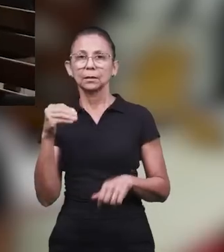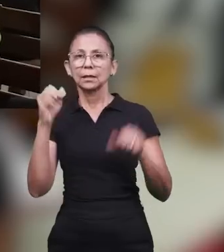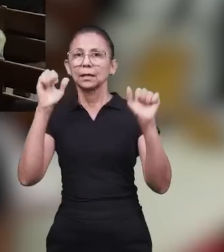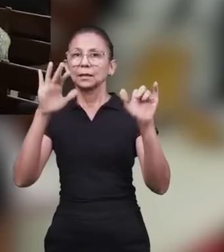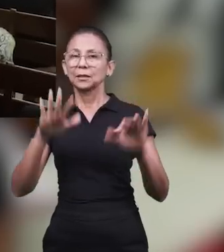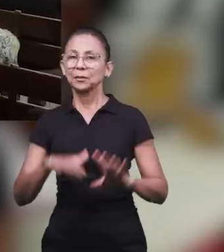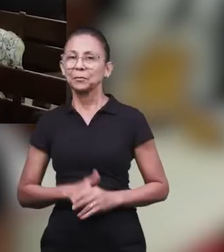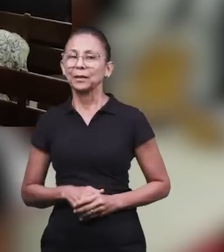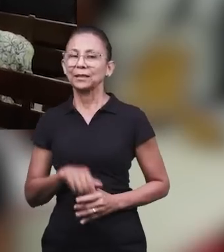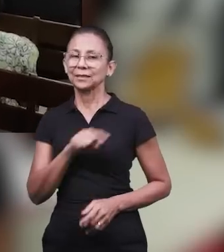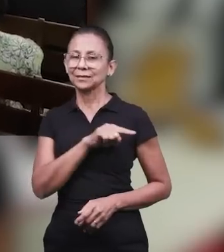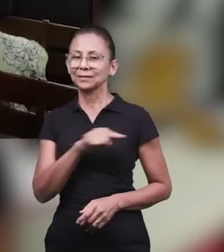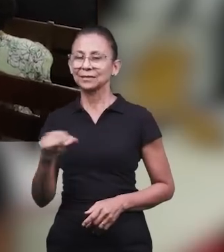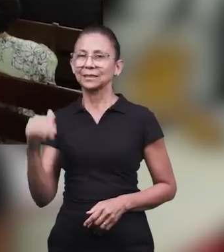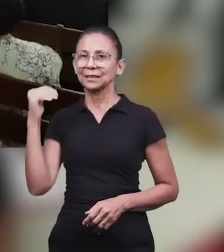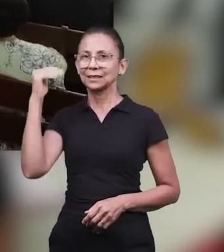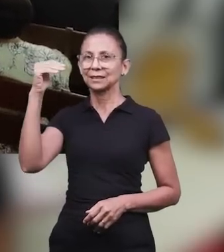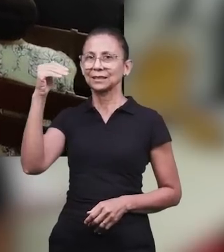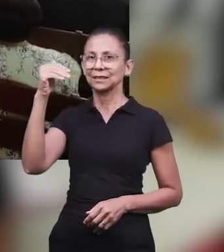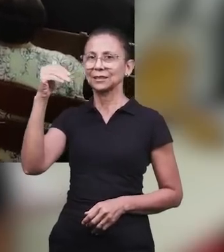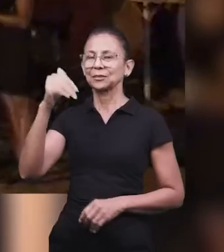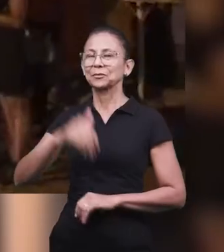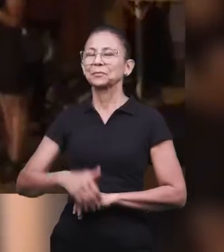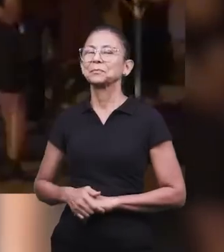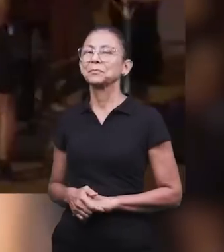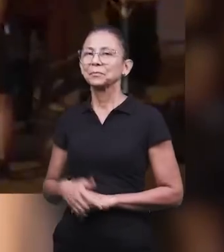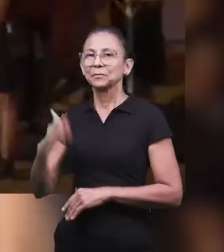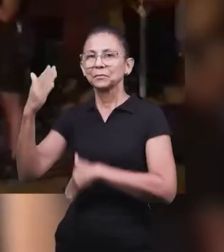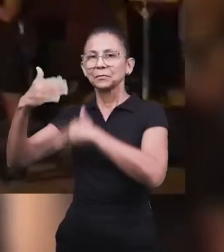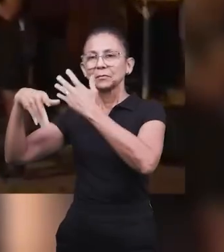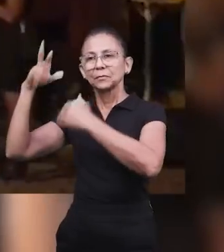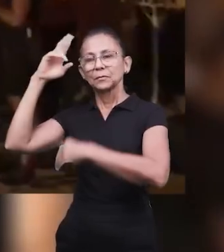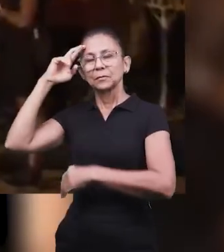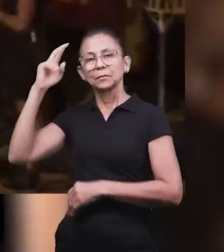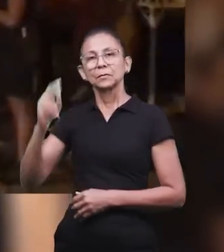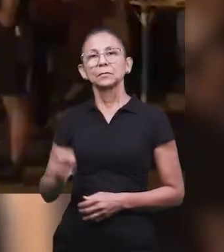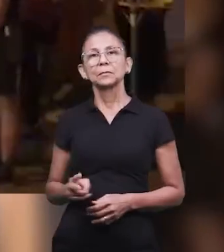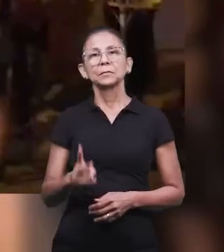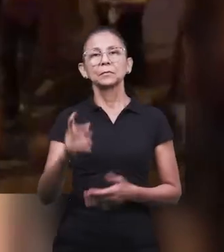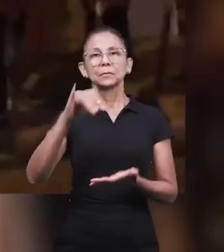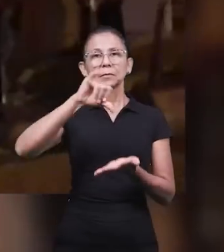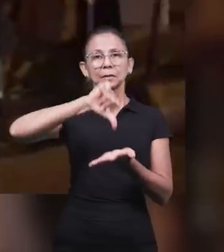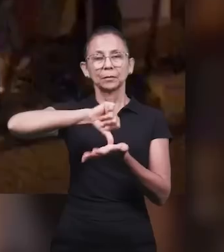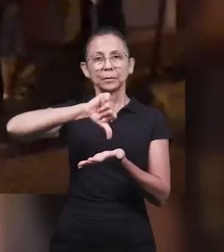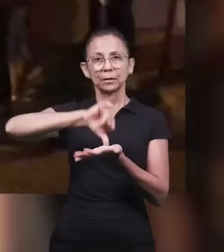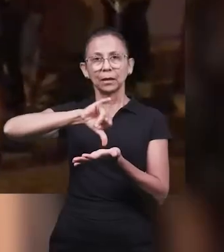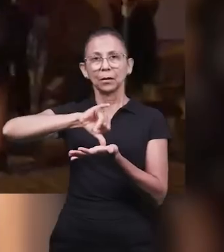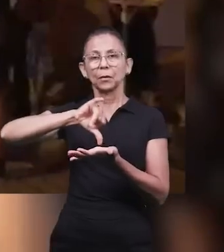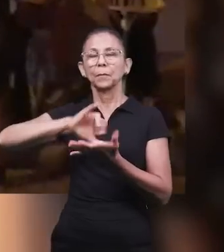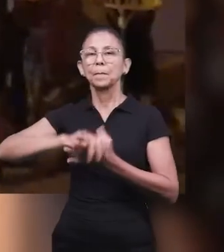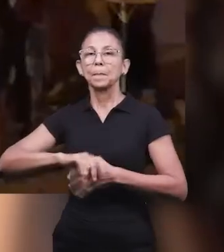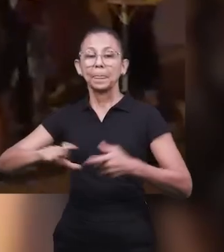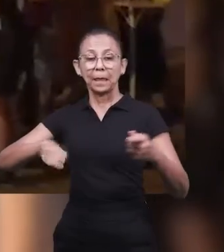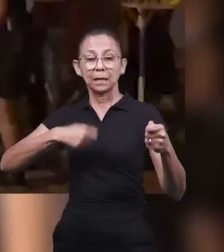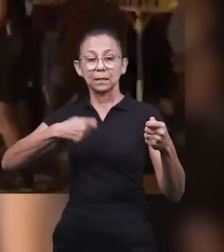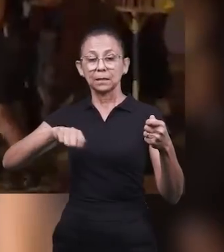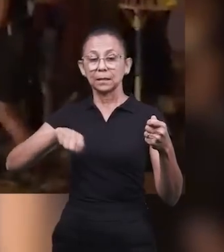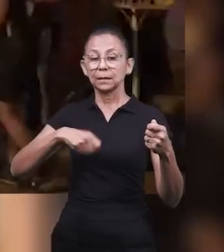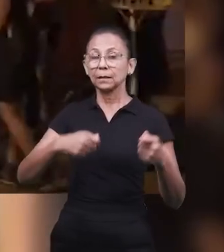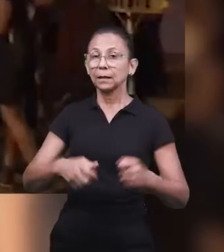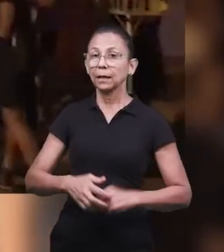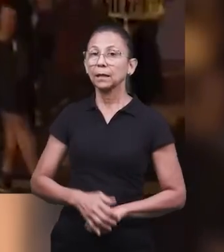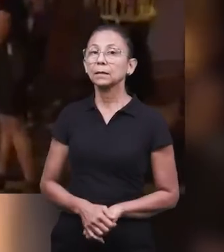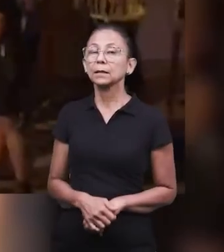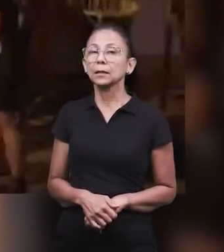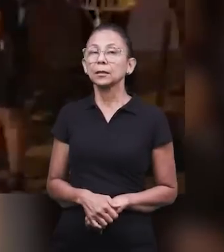crianças crescendo no caminho que nos leva para o céu. Ainda aqui na capital, tivemos uma serenata feita pelos irmãos da ICM Canal